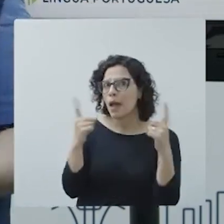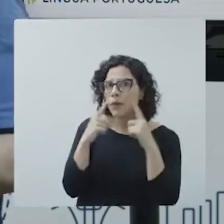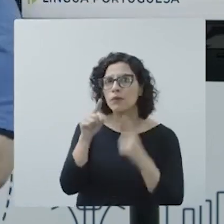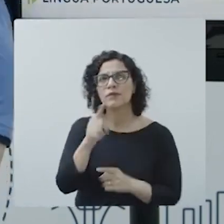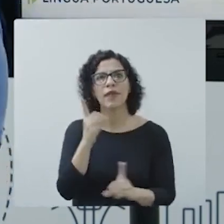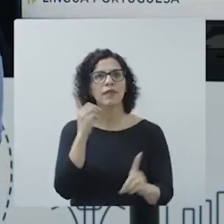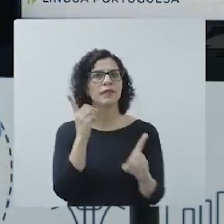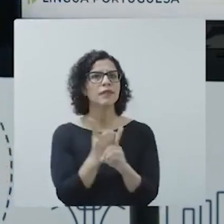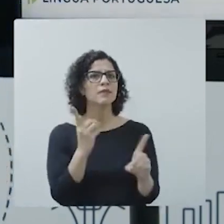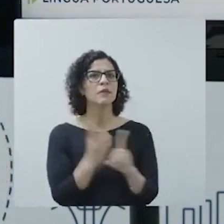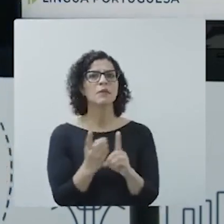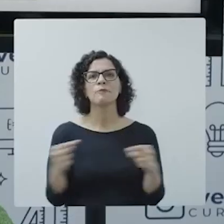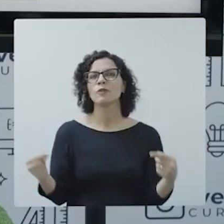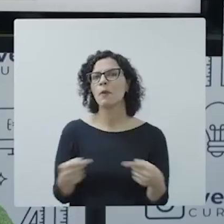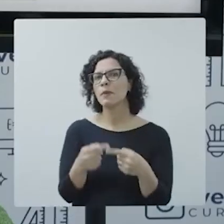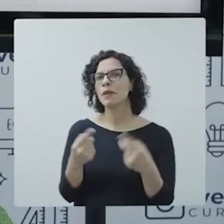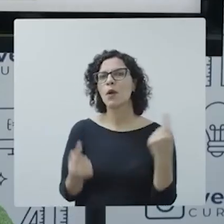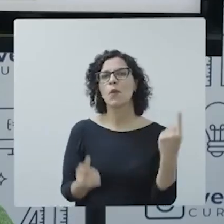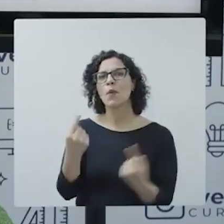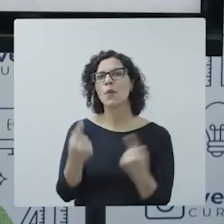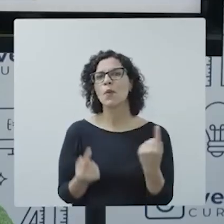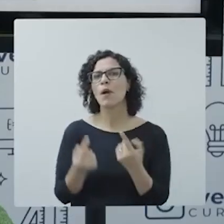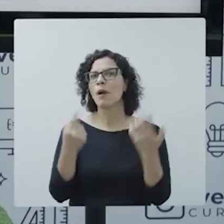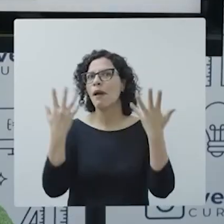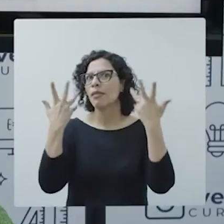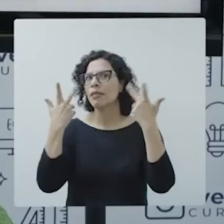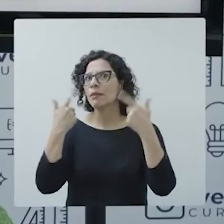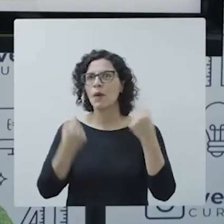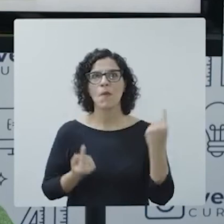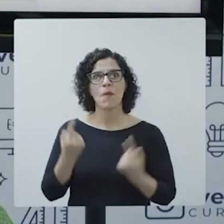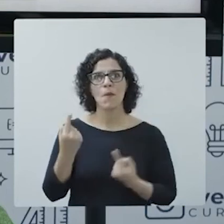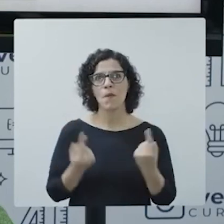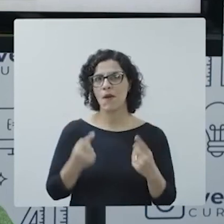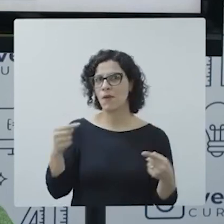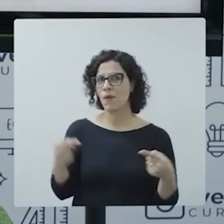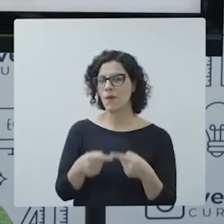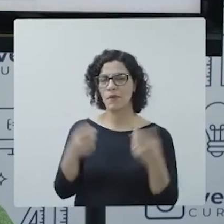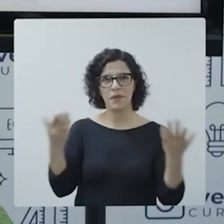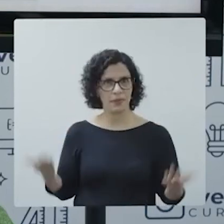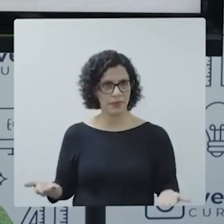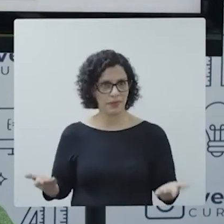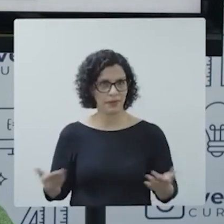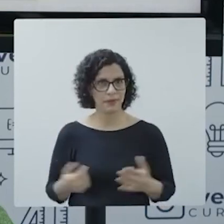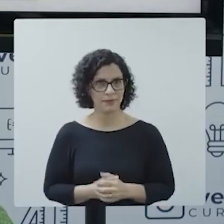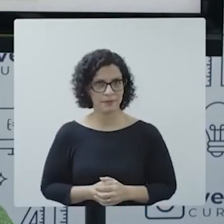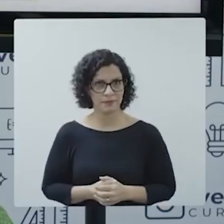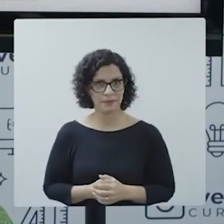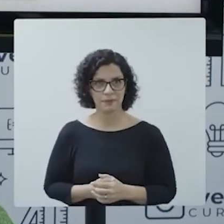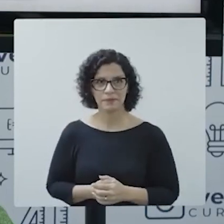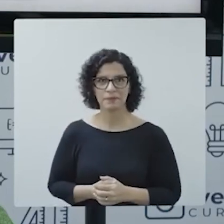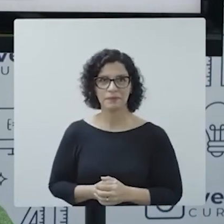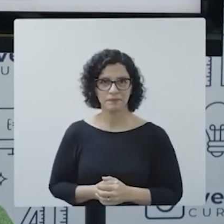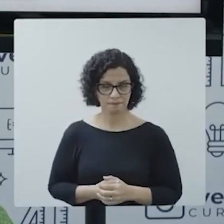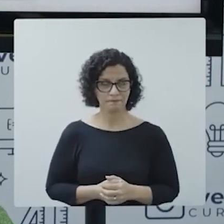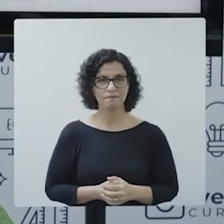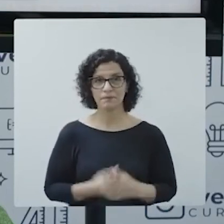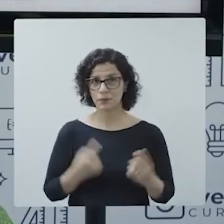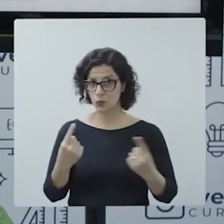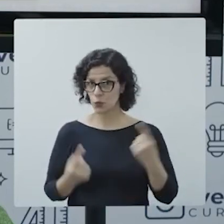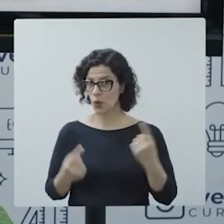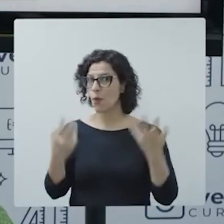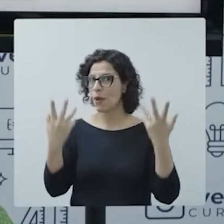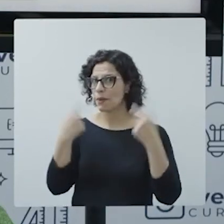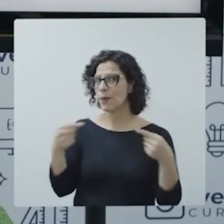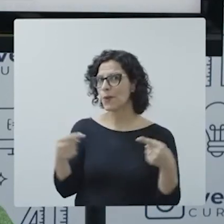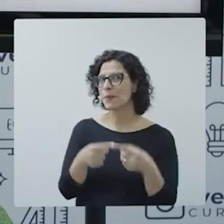e você vai me mostrar, apontar aí com o seu dedinho, vai mostrar qual é o